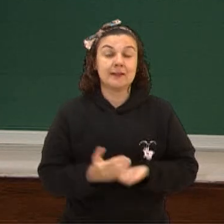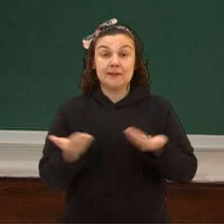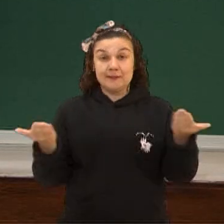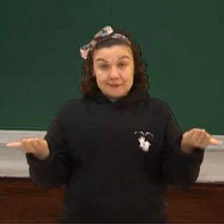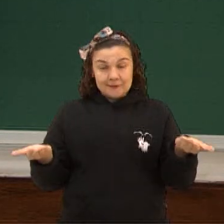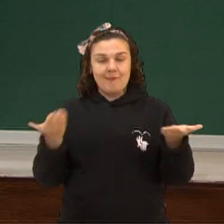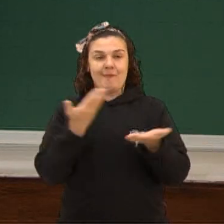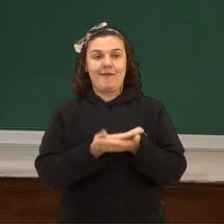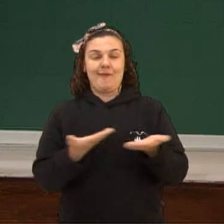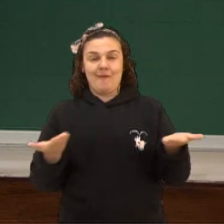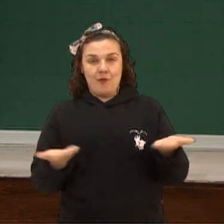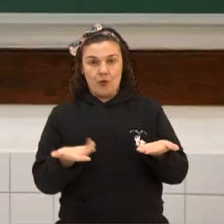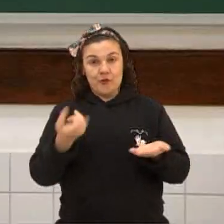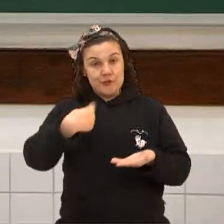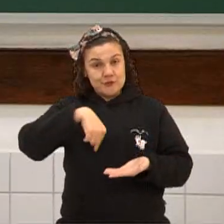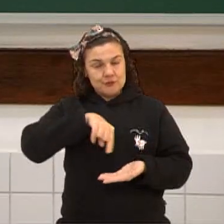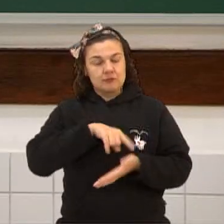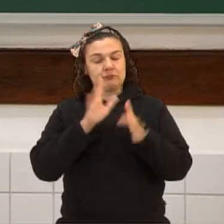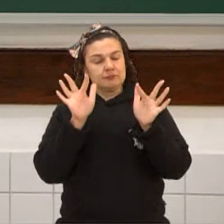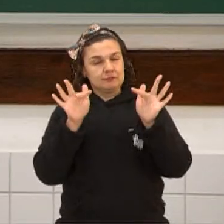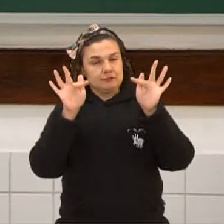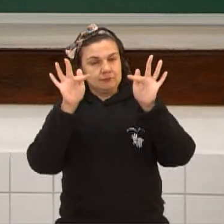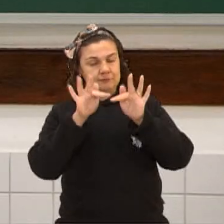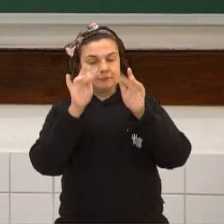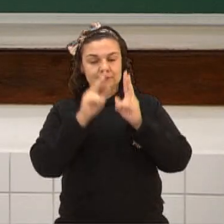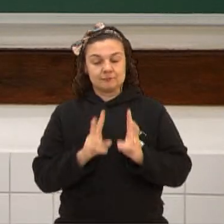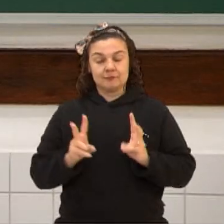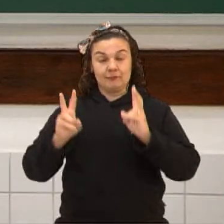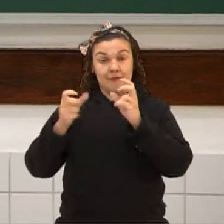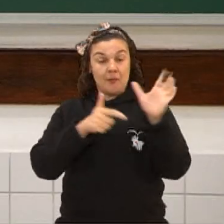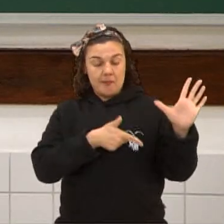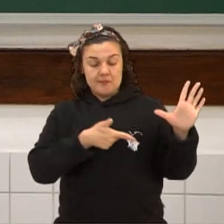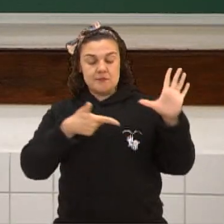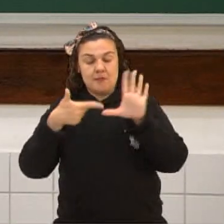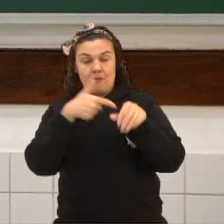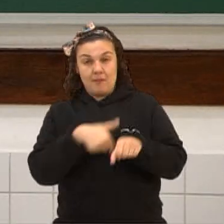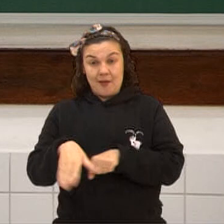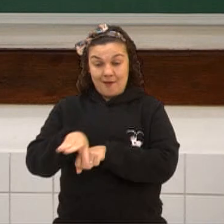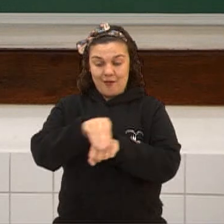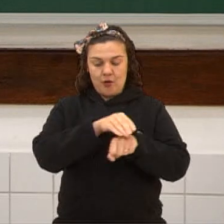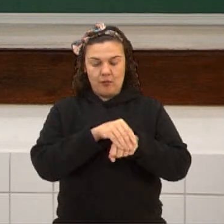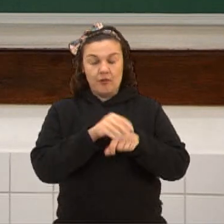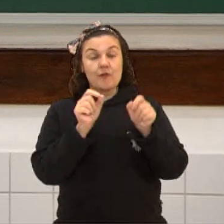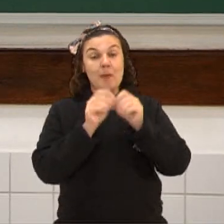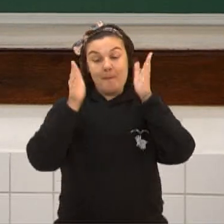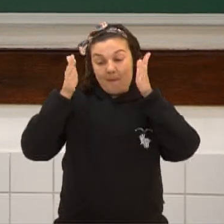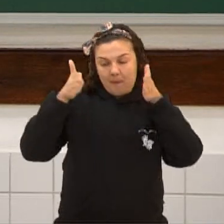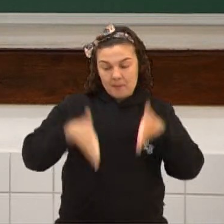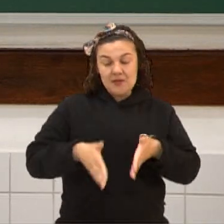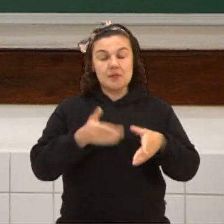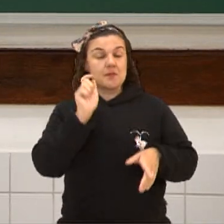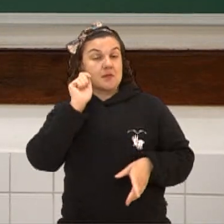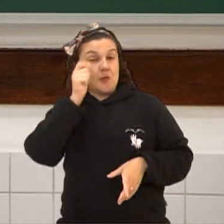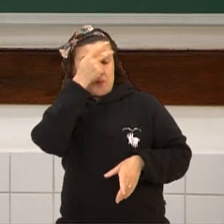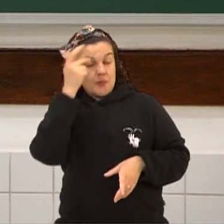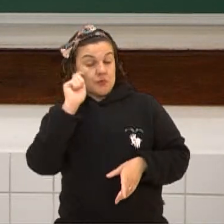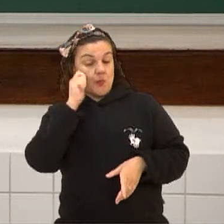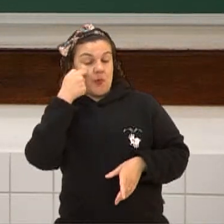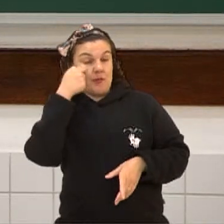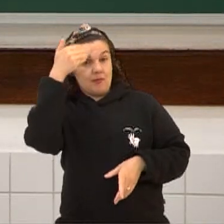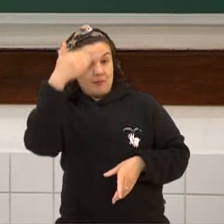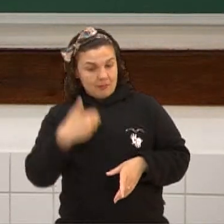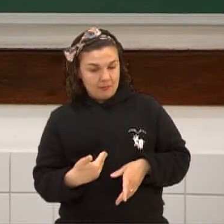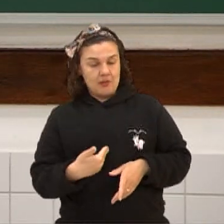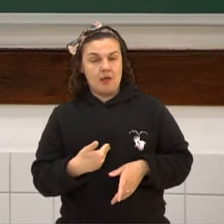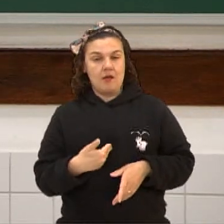de hoje, encerramos aí o tema da Semana do Conhecimento, que foi a participação do negro no primeiro sistema de